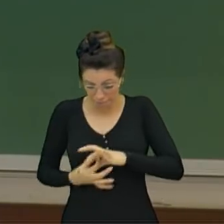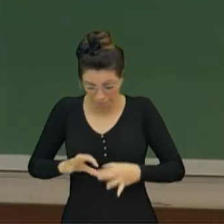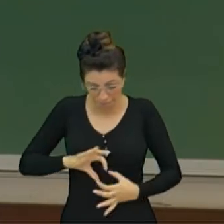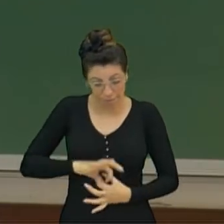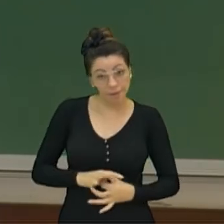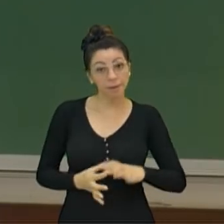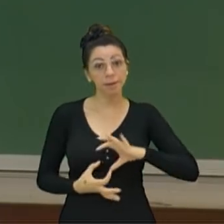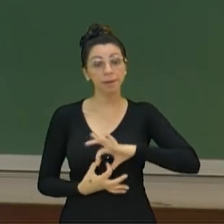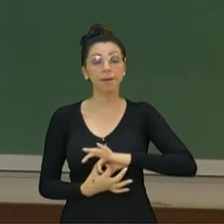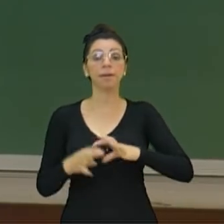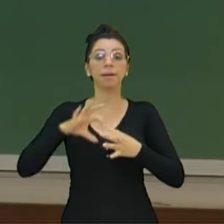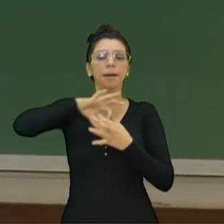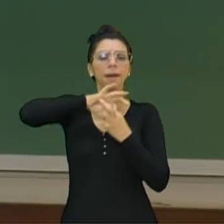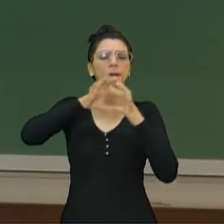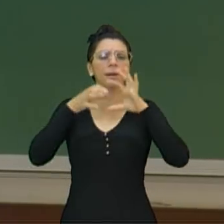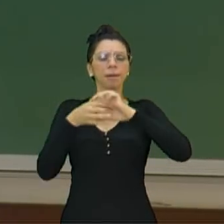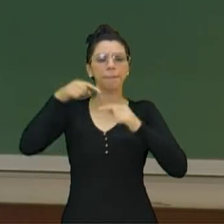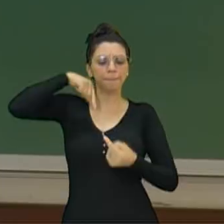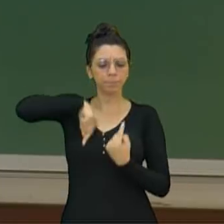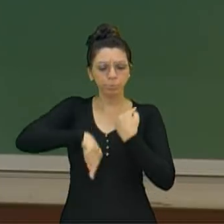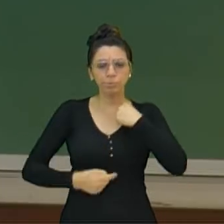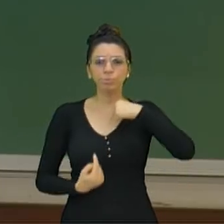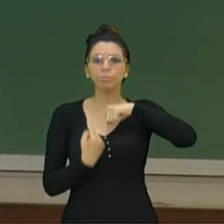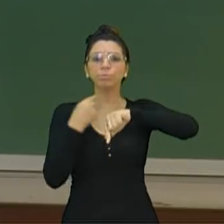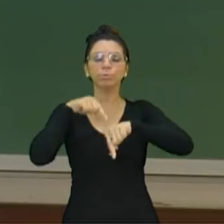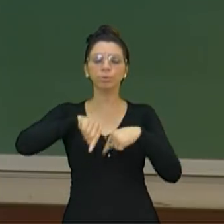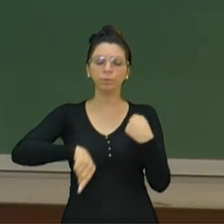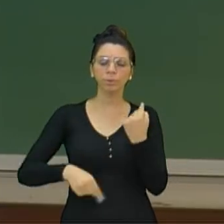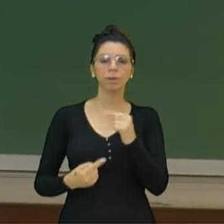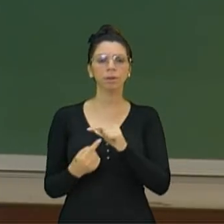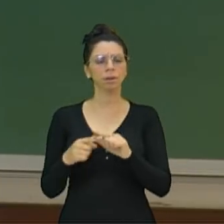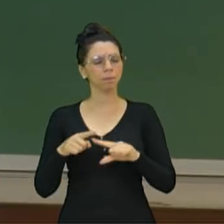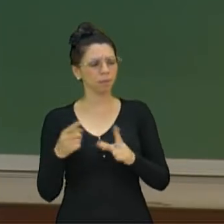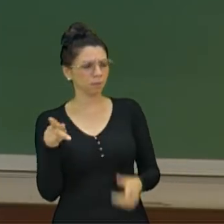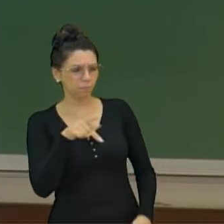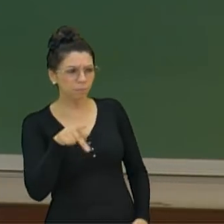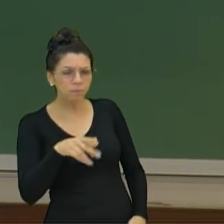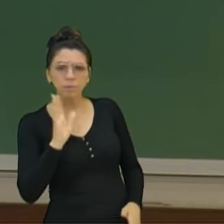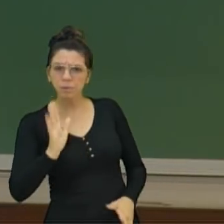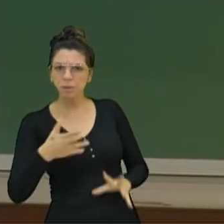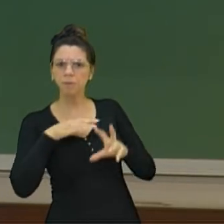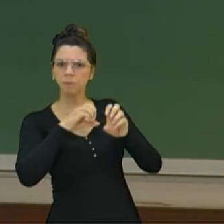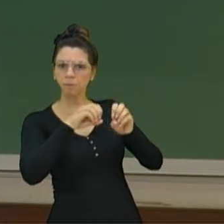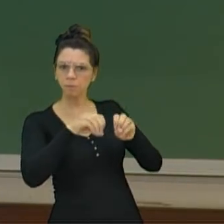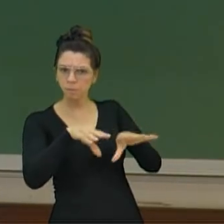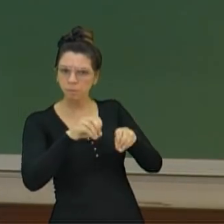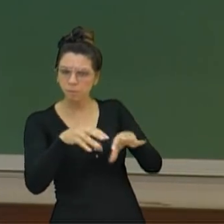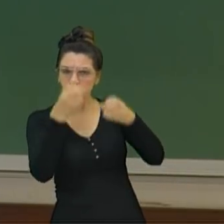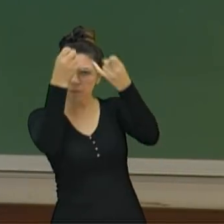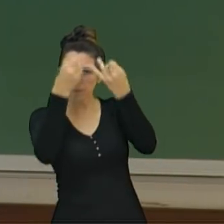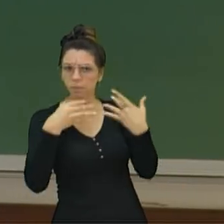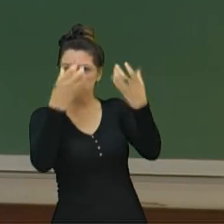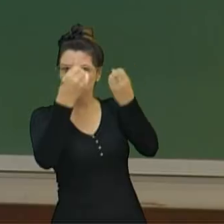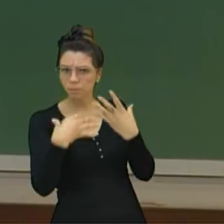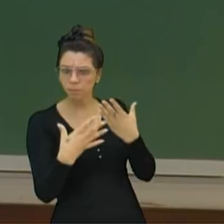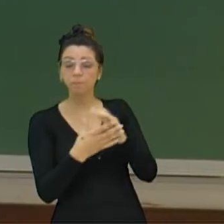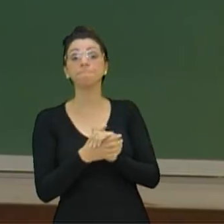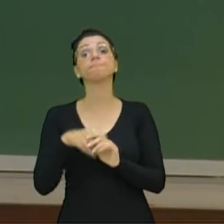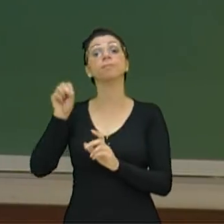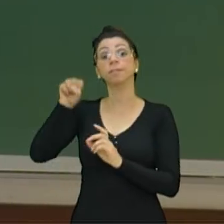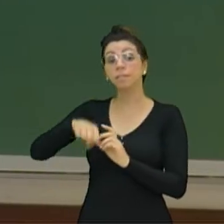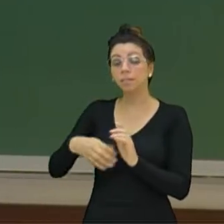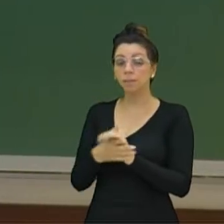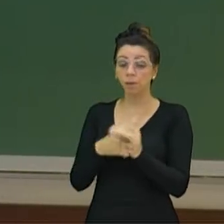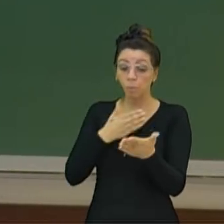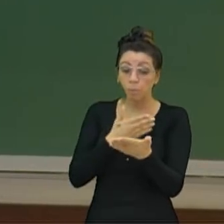impulsos elétricos. Fabiano, você já explicou isso? Com certeza. A partir da nossa aula de hoje, nós vamos